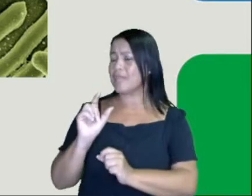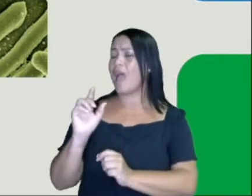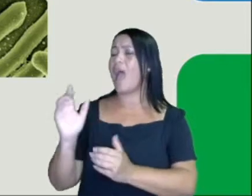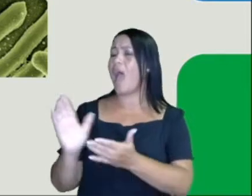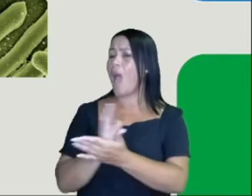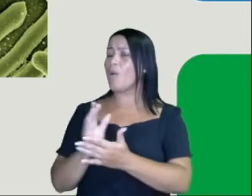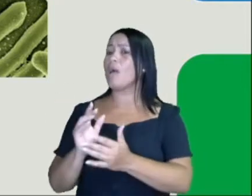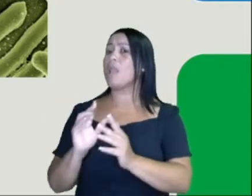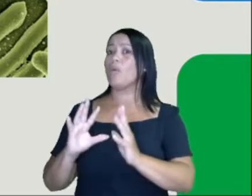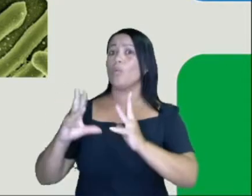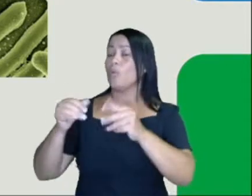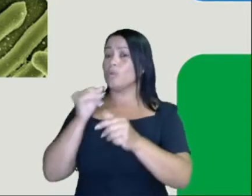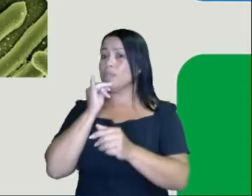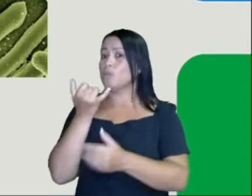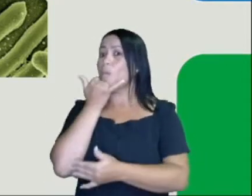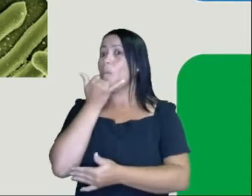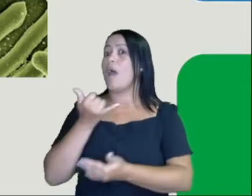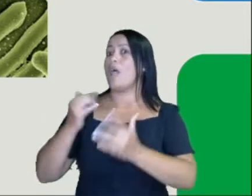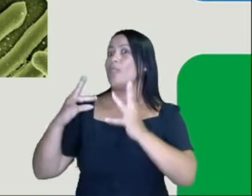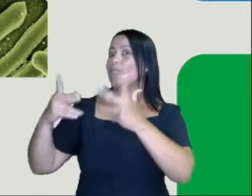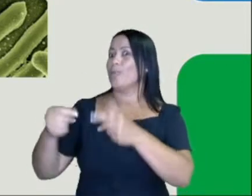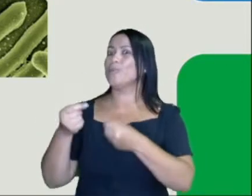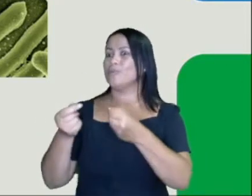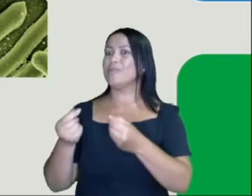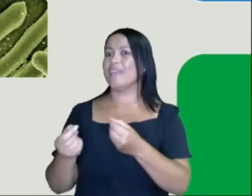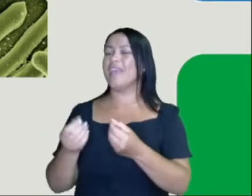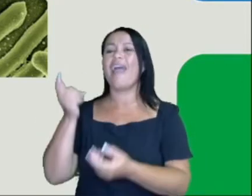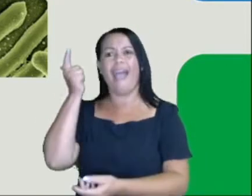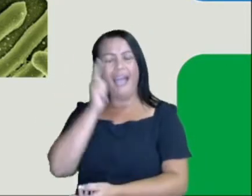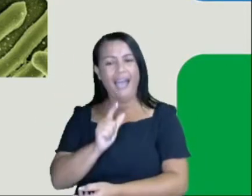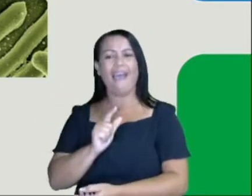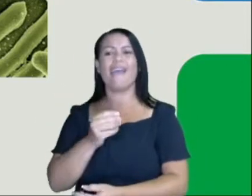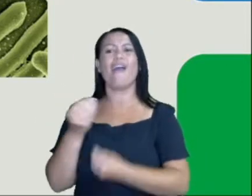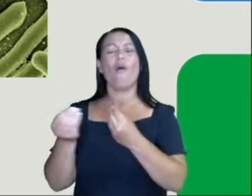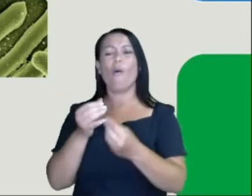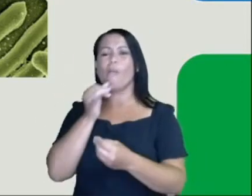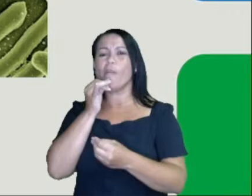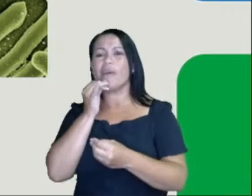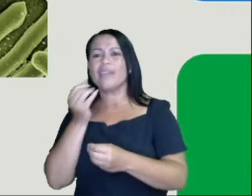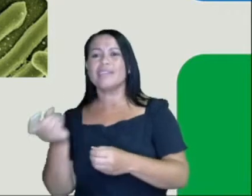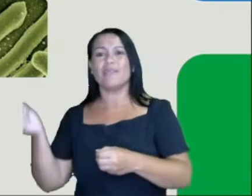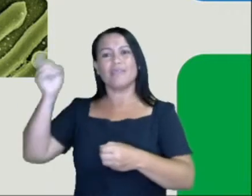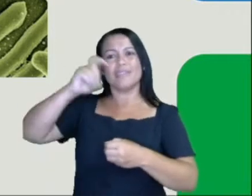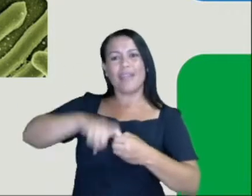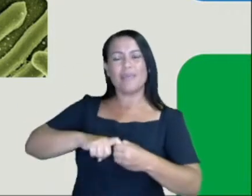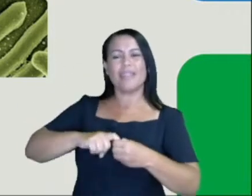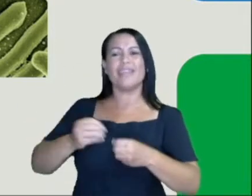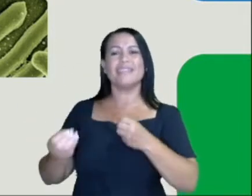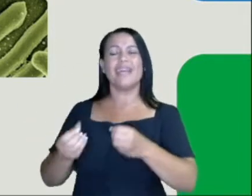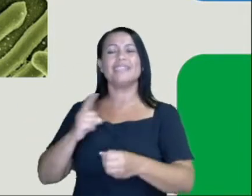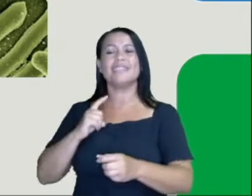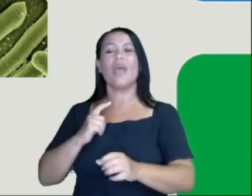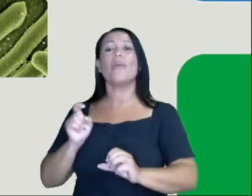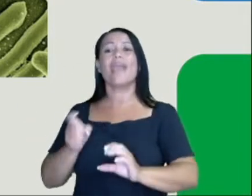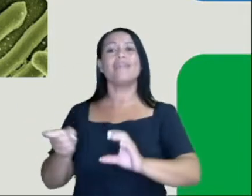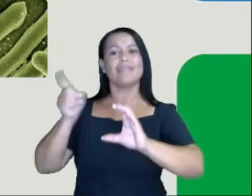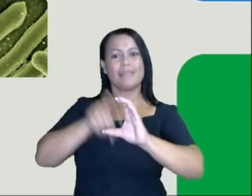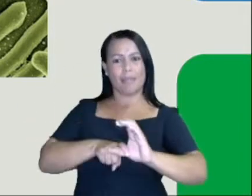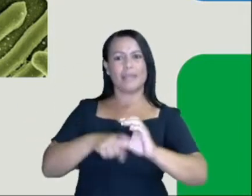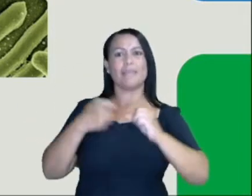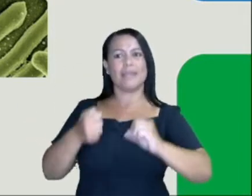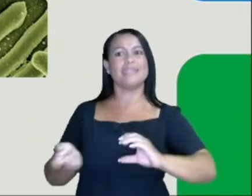Ambos se beneficiam e criam esse vínculo de dependência. Um não vive sem o outro. Tá legal?